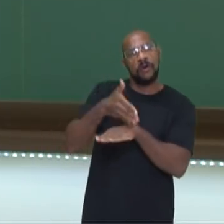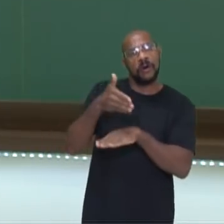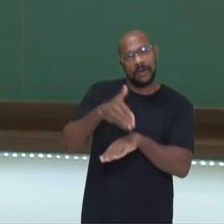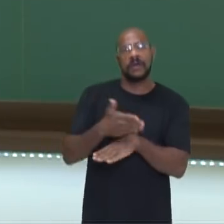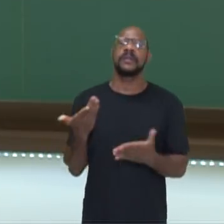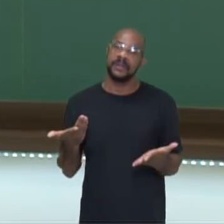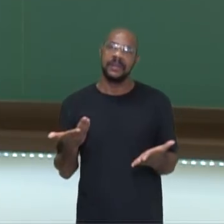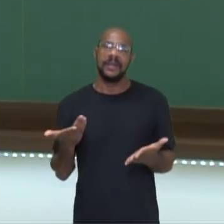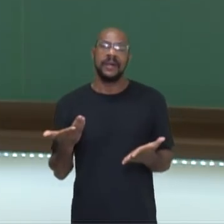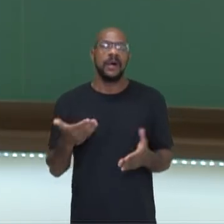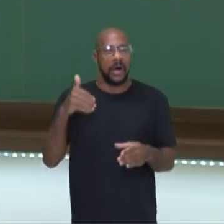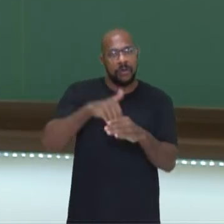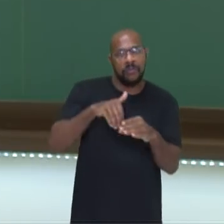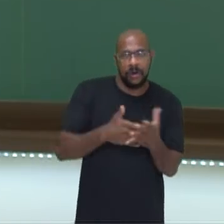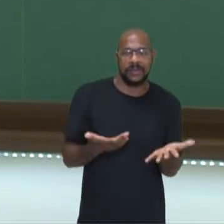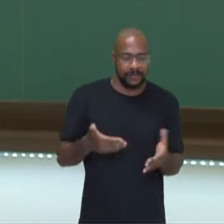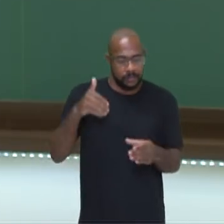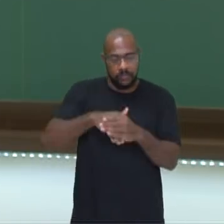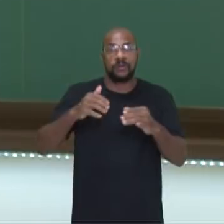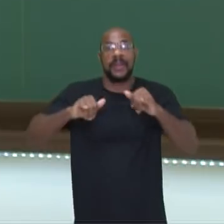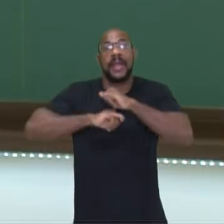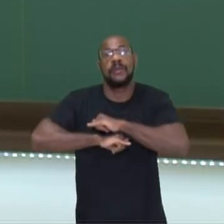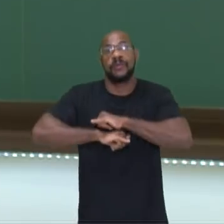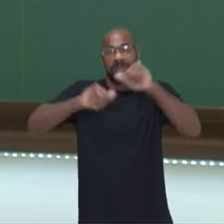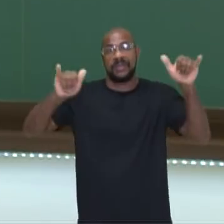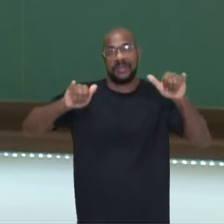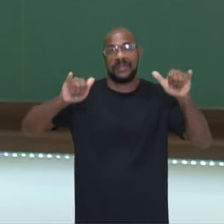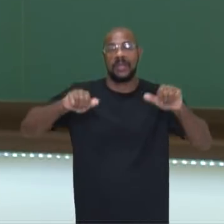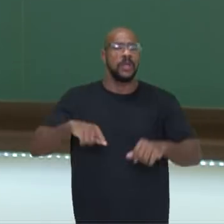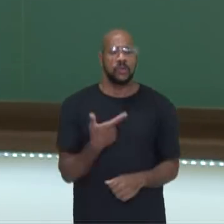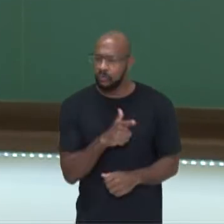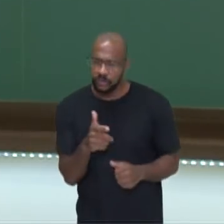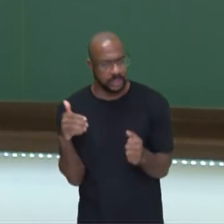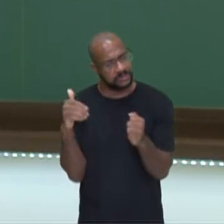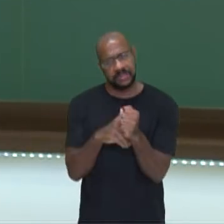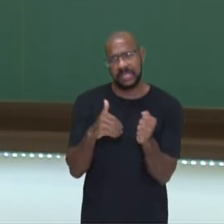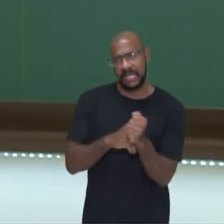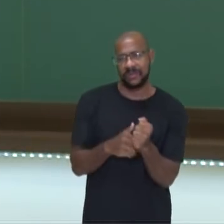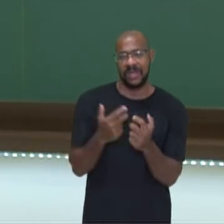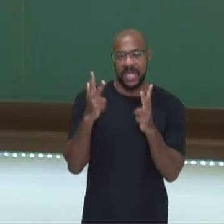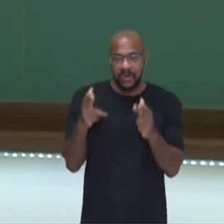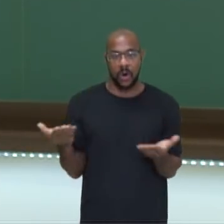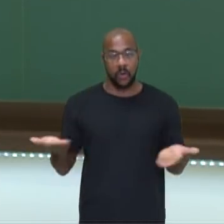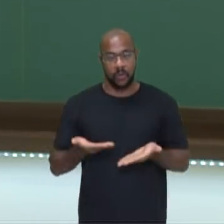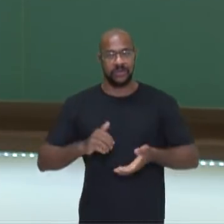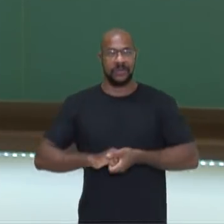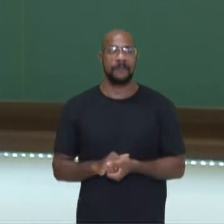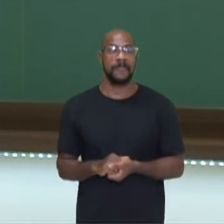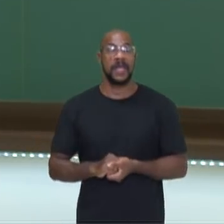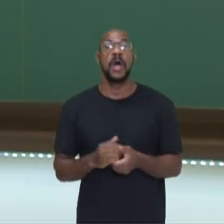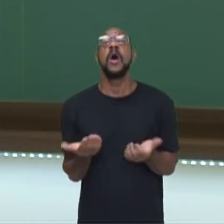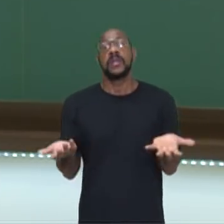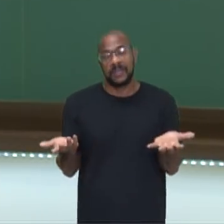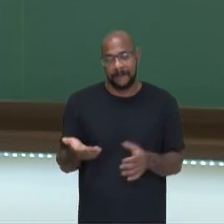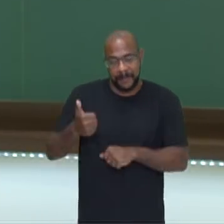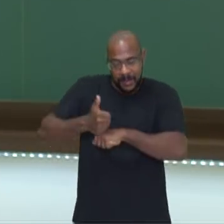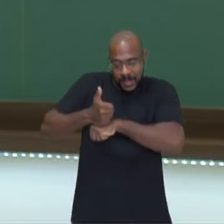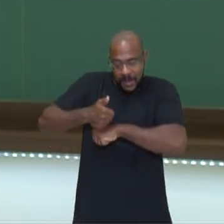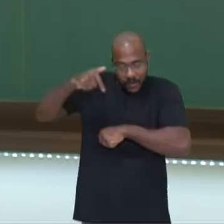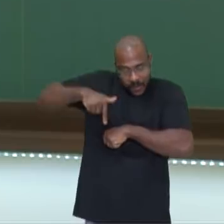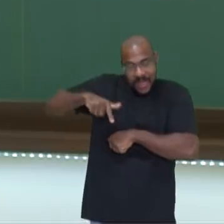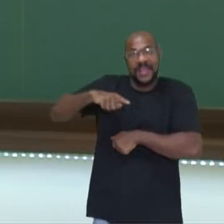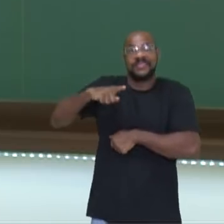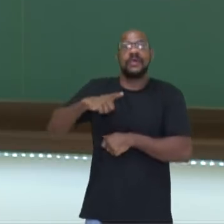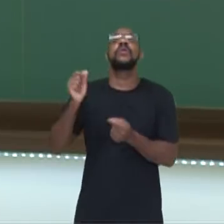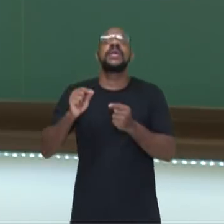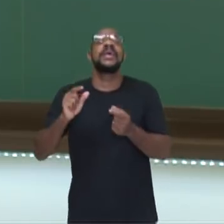votou. Esse voto era anunciado, aberto, não era secreto como é atualmente. Então, o coronel tinha então ferramentas